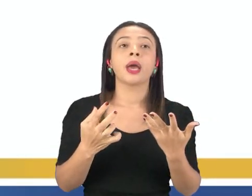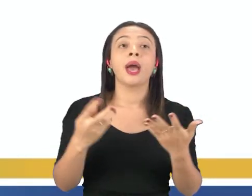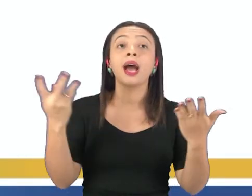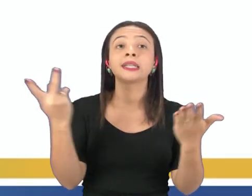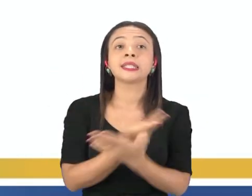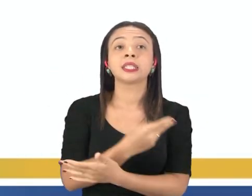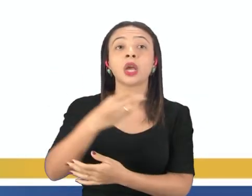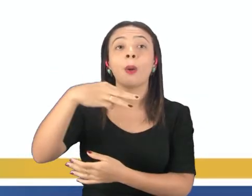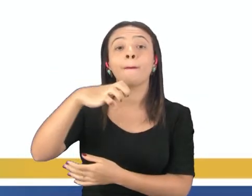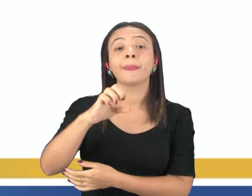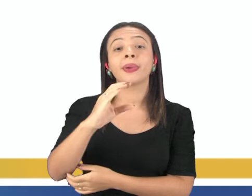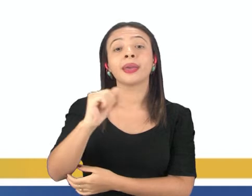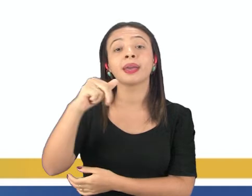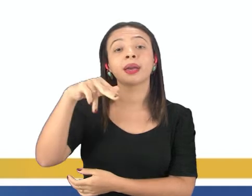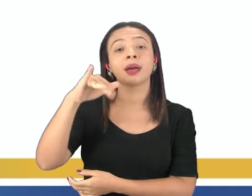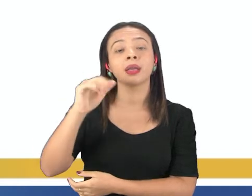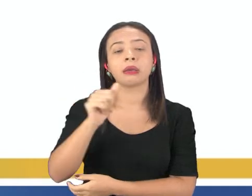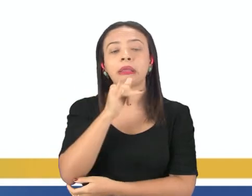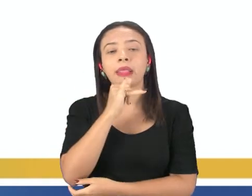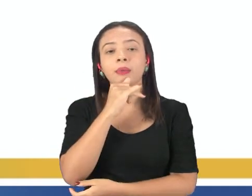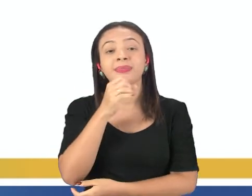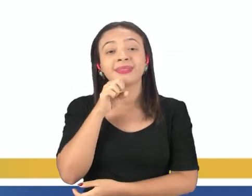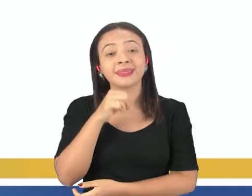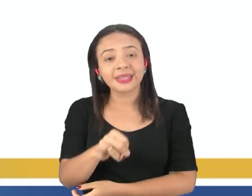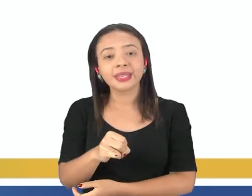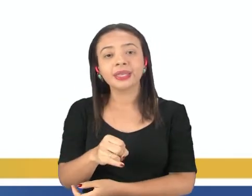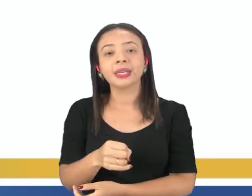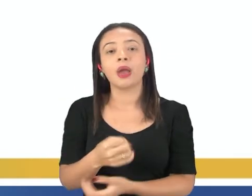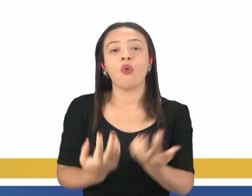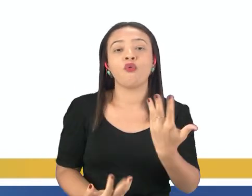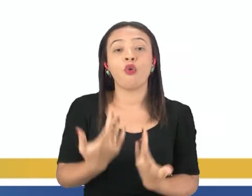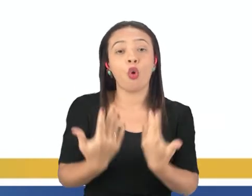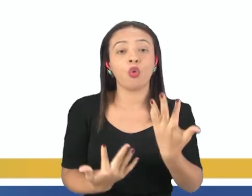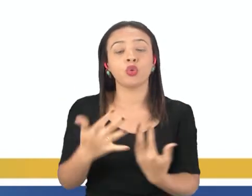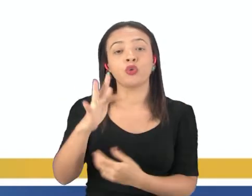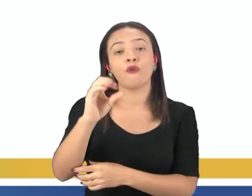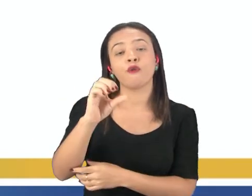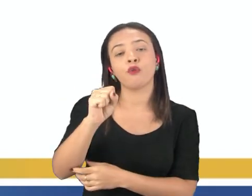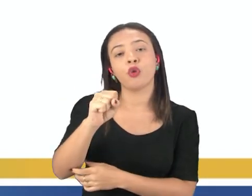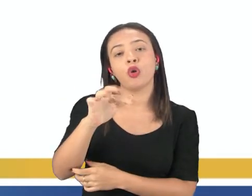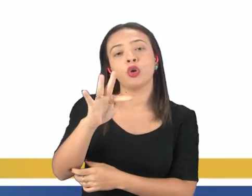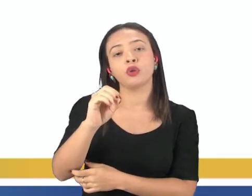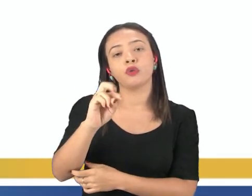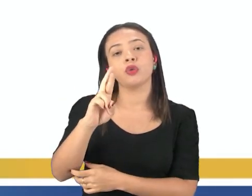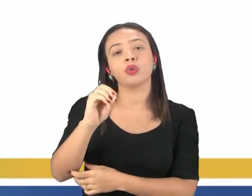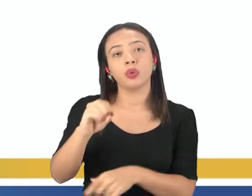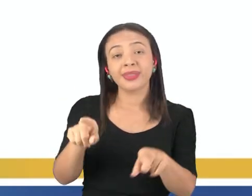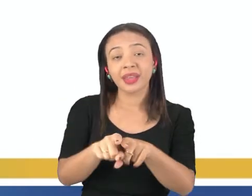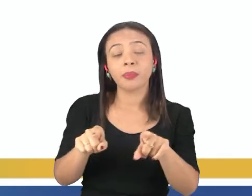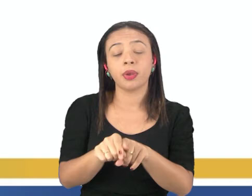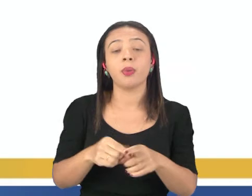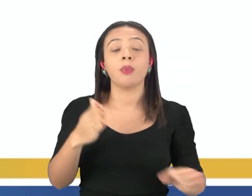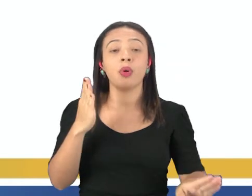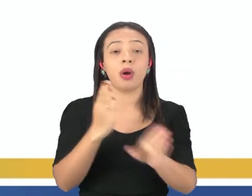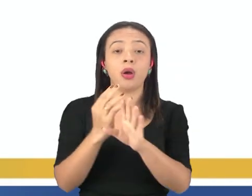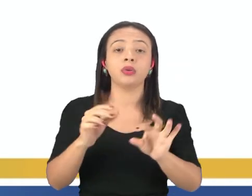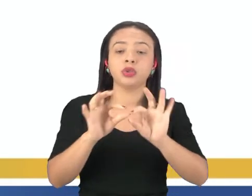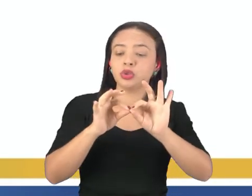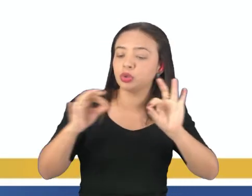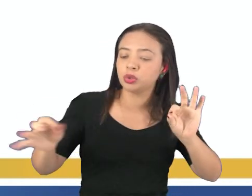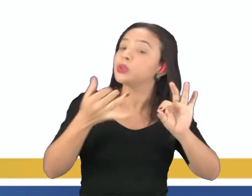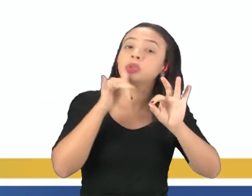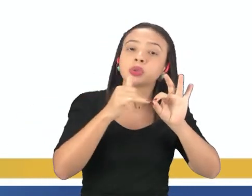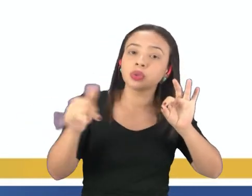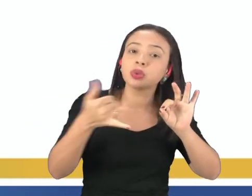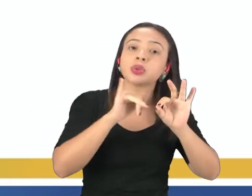que seria o processo simples de acender um fósforo, e pode acontecer até mesmo por ação de uma corrente elétrica. Cada vez que